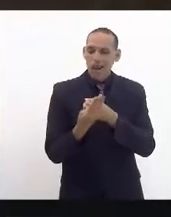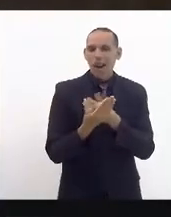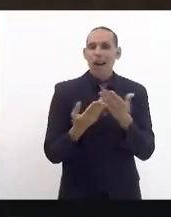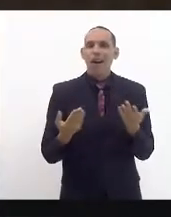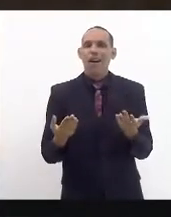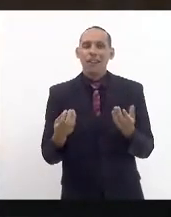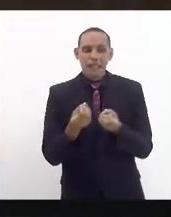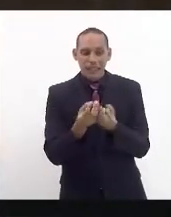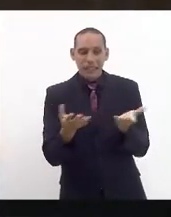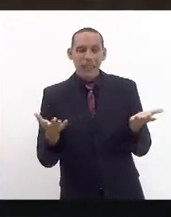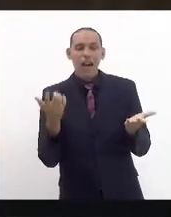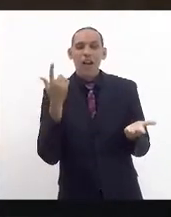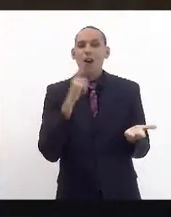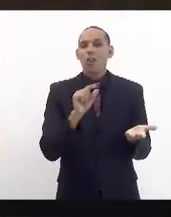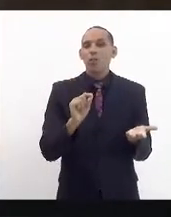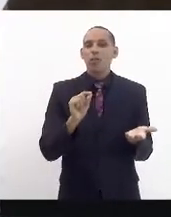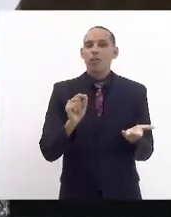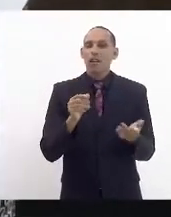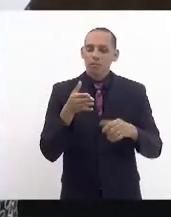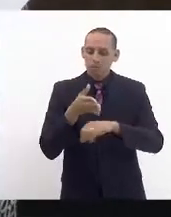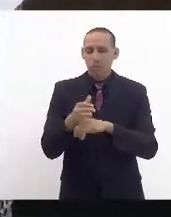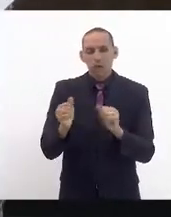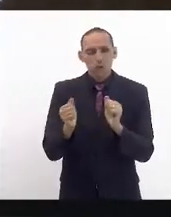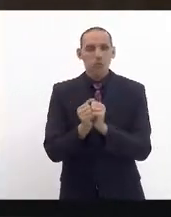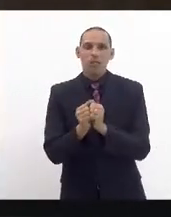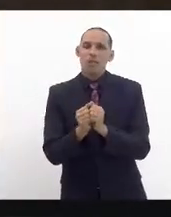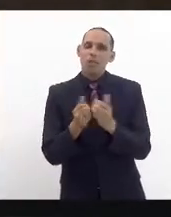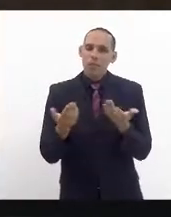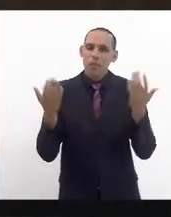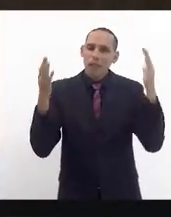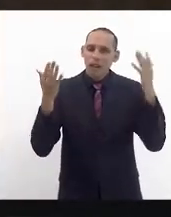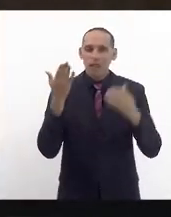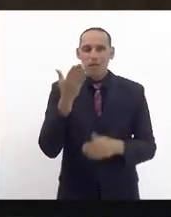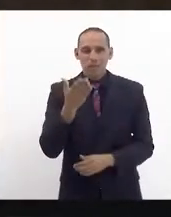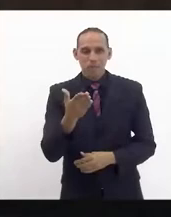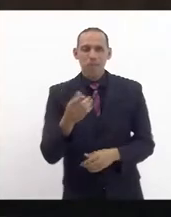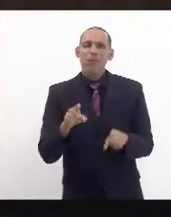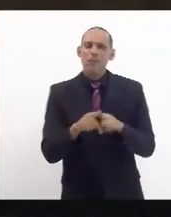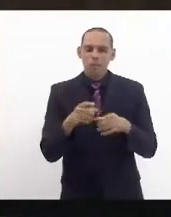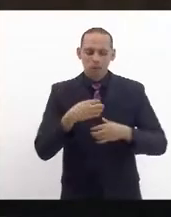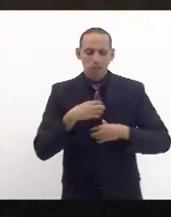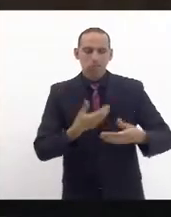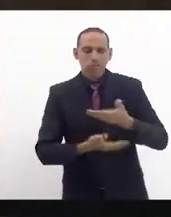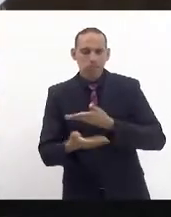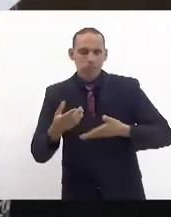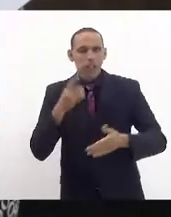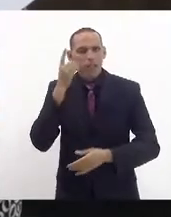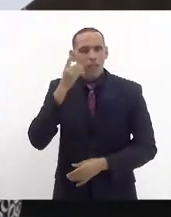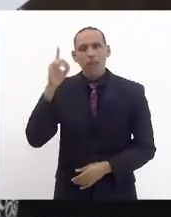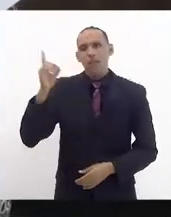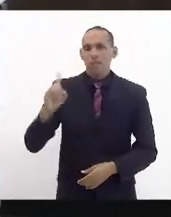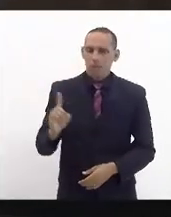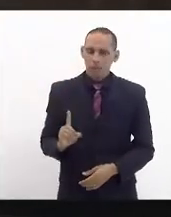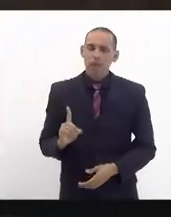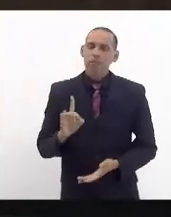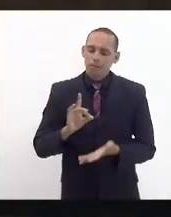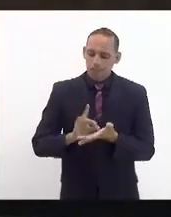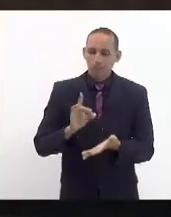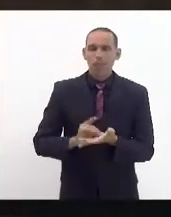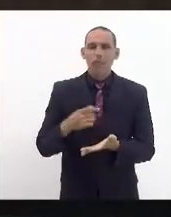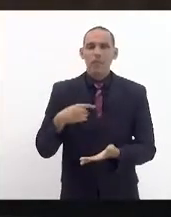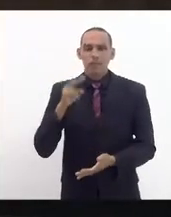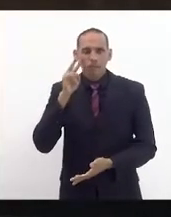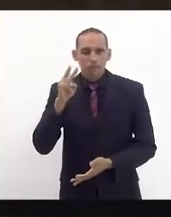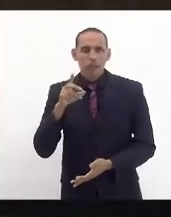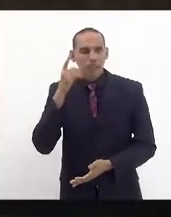a eles a possibilidade de estar ali. Então, parabenizar a Vossa Excelência, me solidarizar também com a deputada Dani, de fato, eu acho